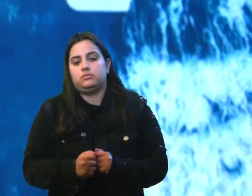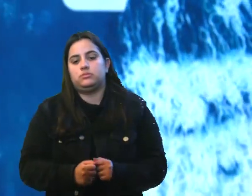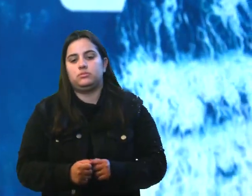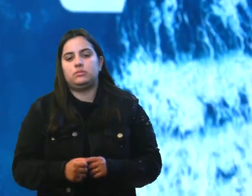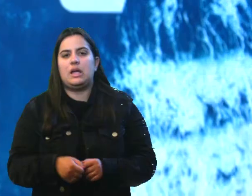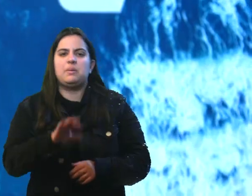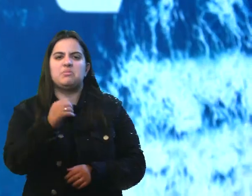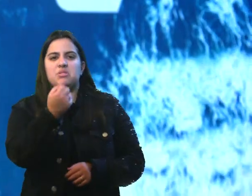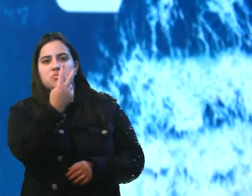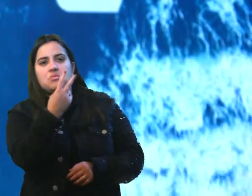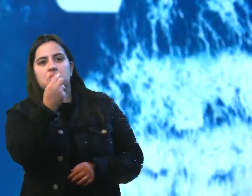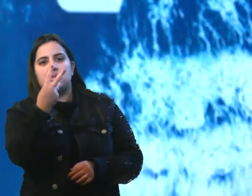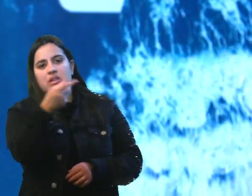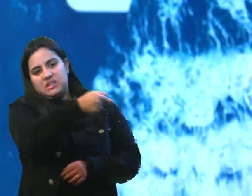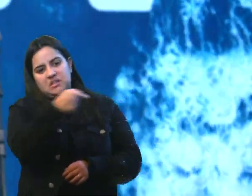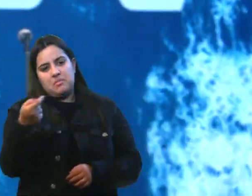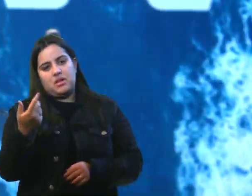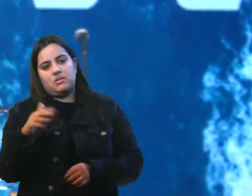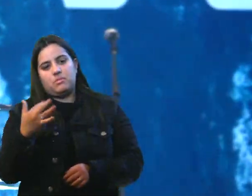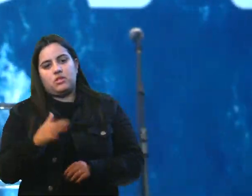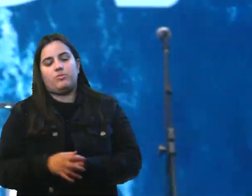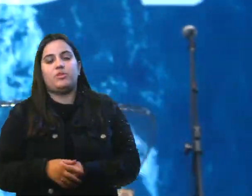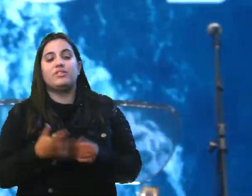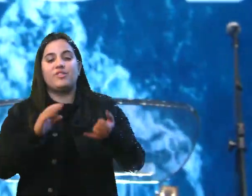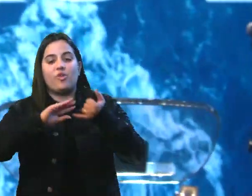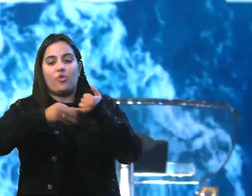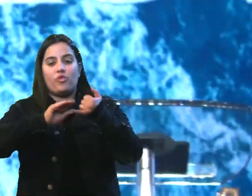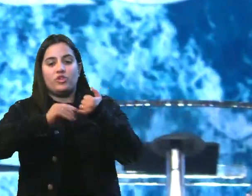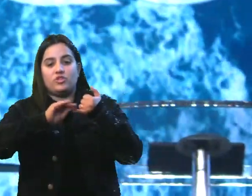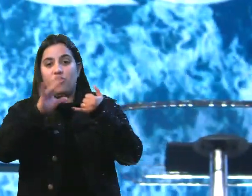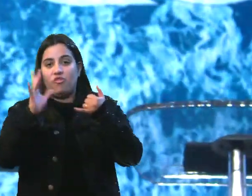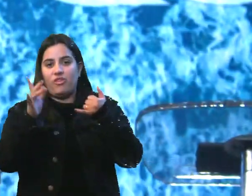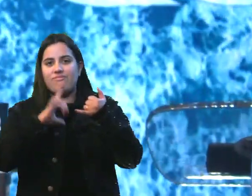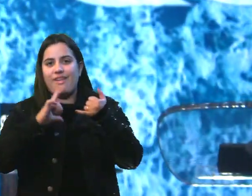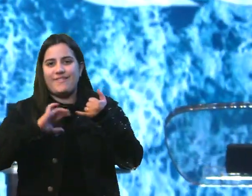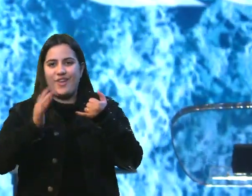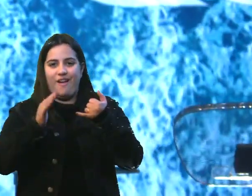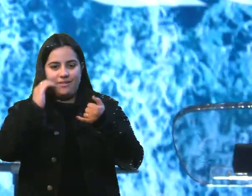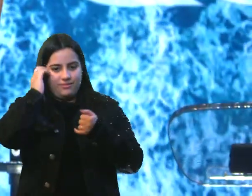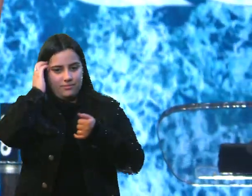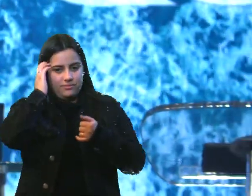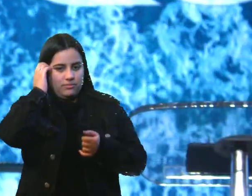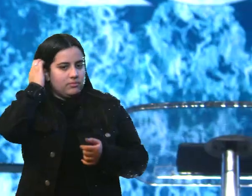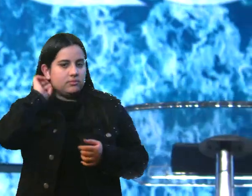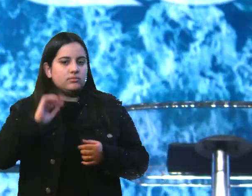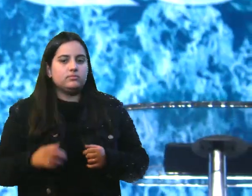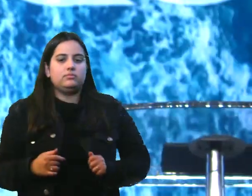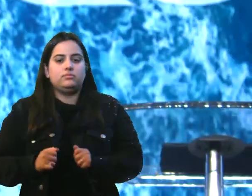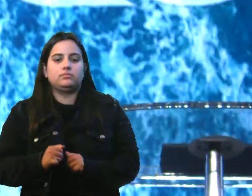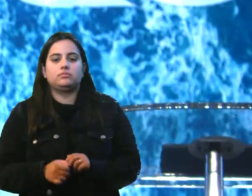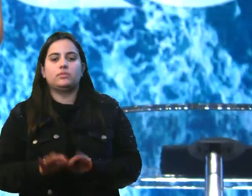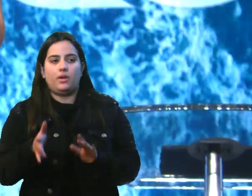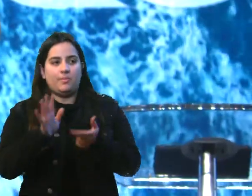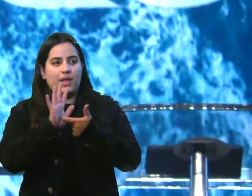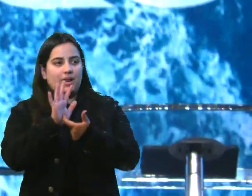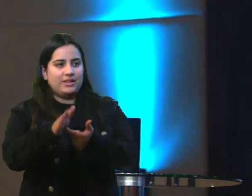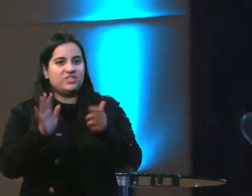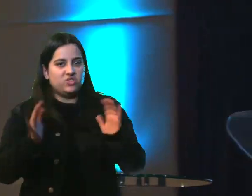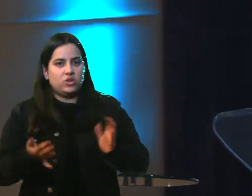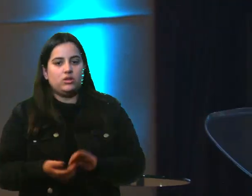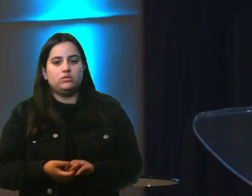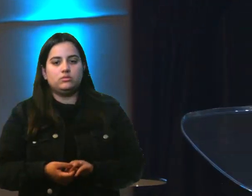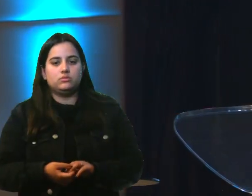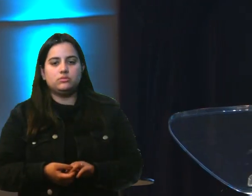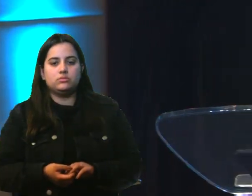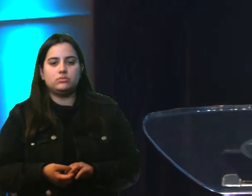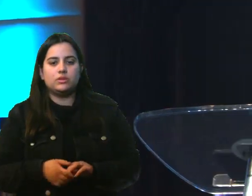2, 3 semanas mais ou menos, e o feijãozinho já começa a sair. Aquele cabinho já começa a aparecer.